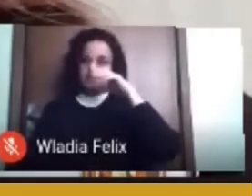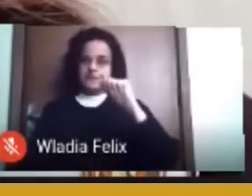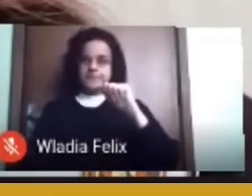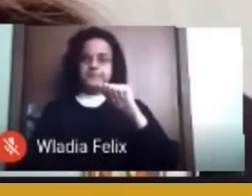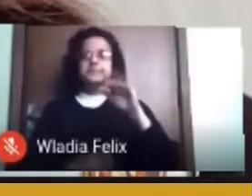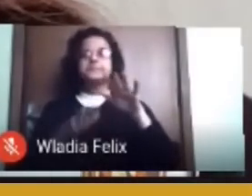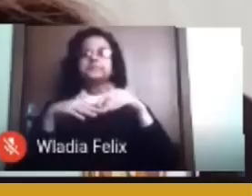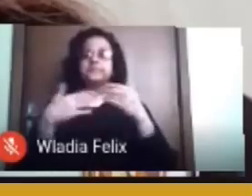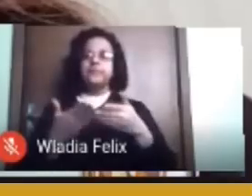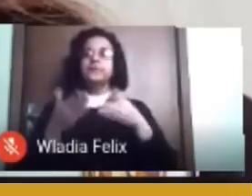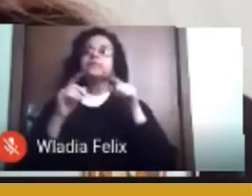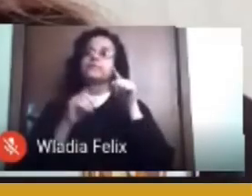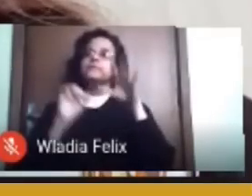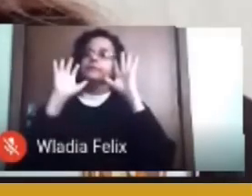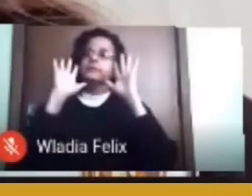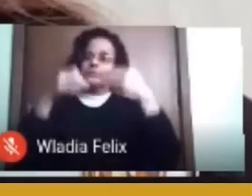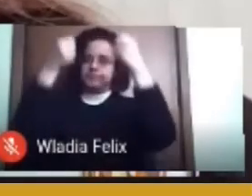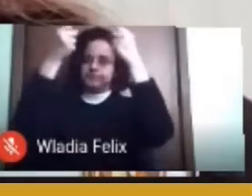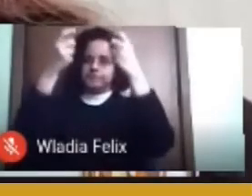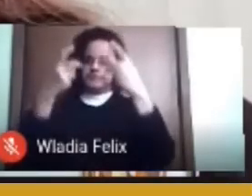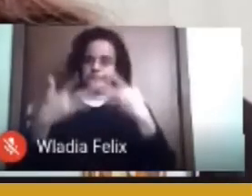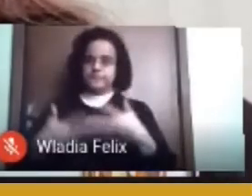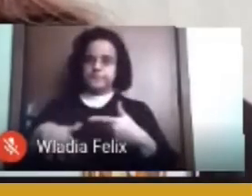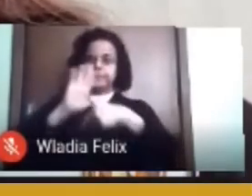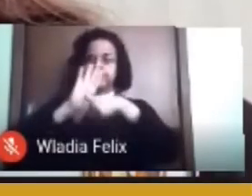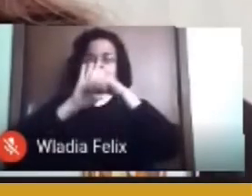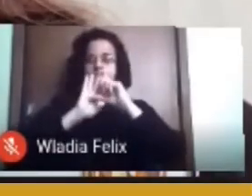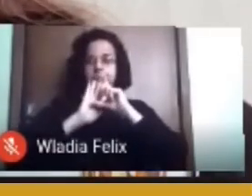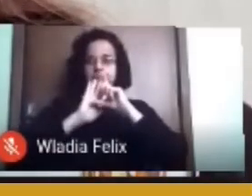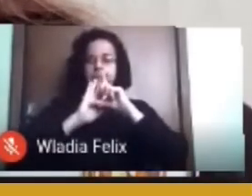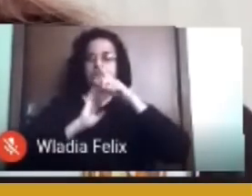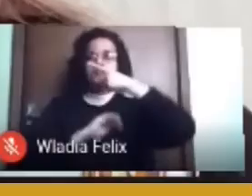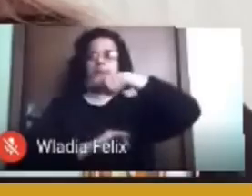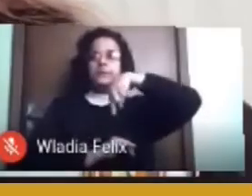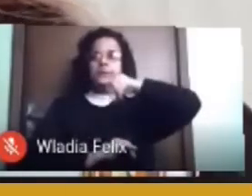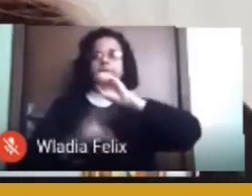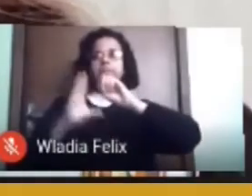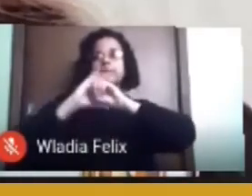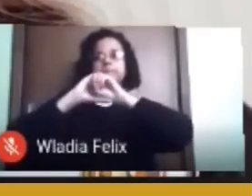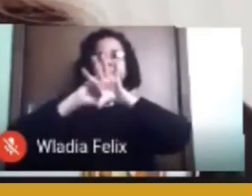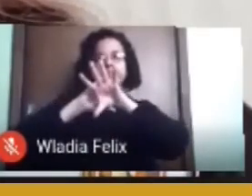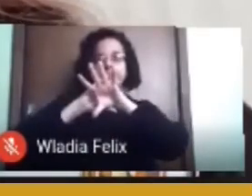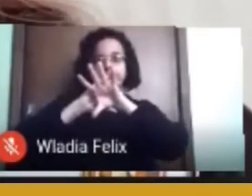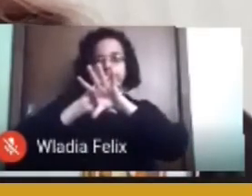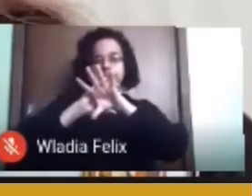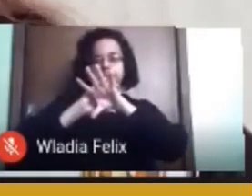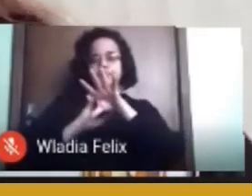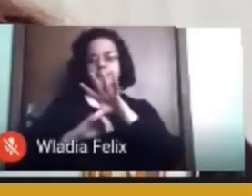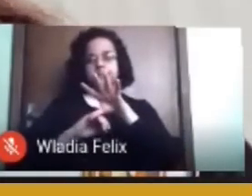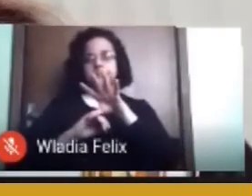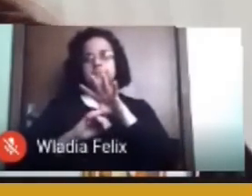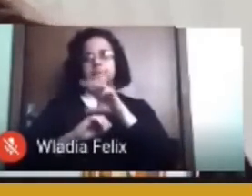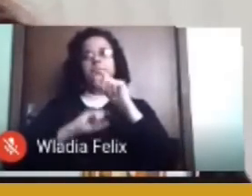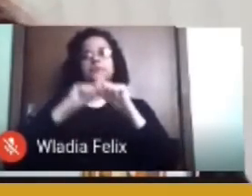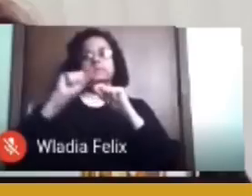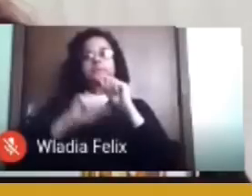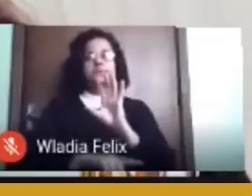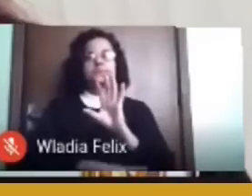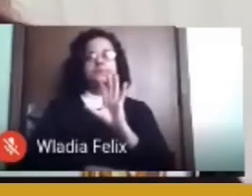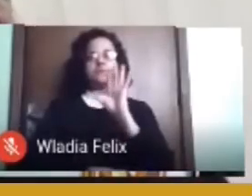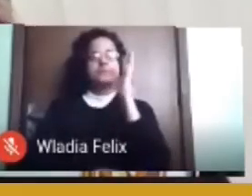primeiro slide a incidência, as notificações por local